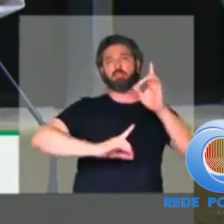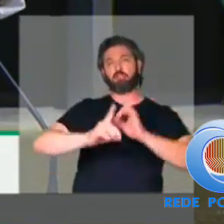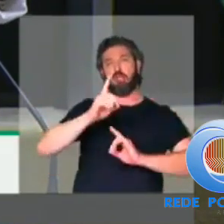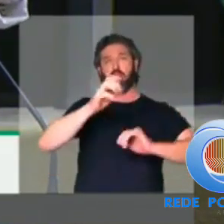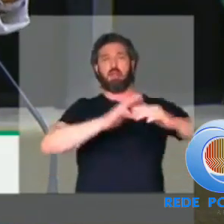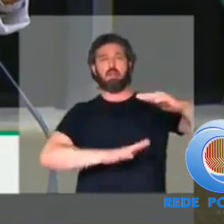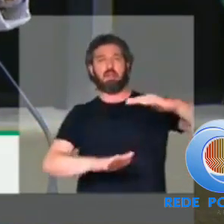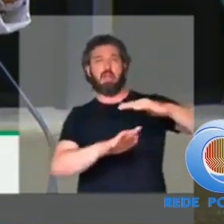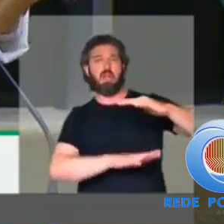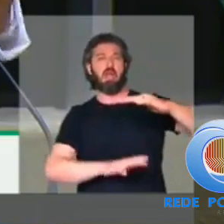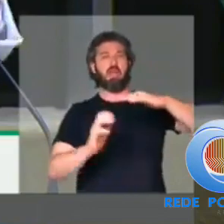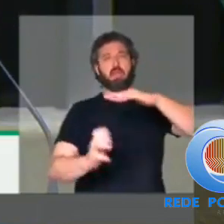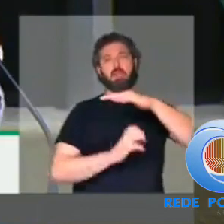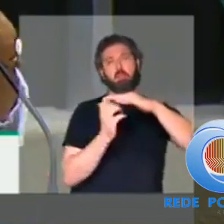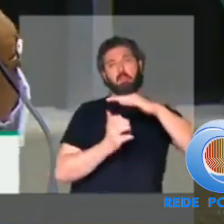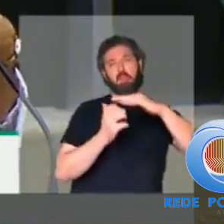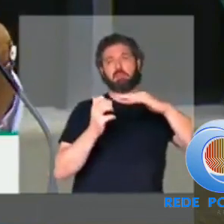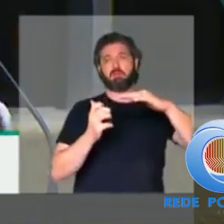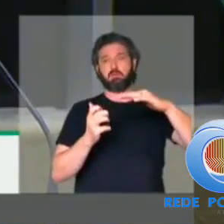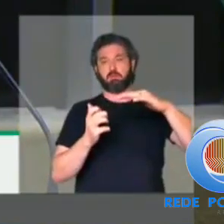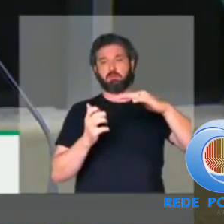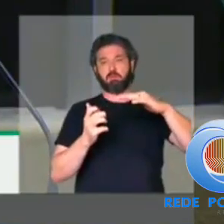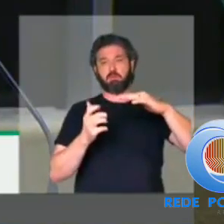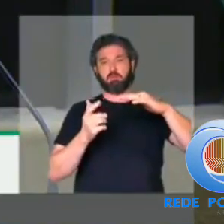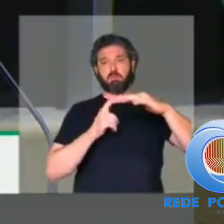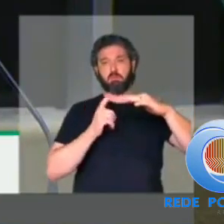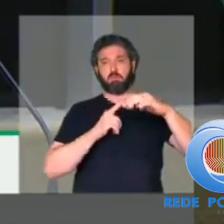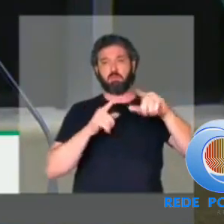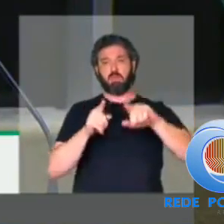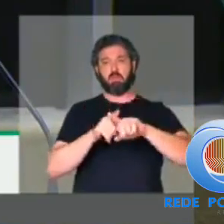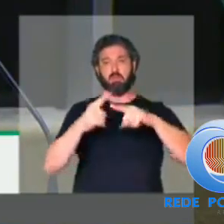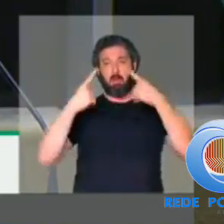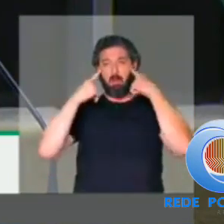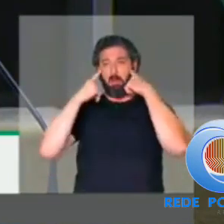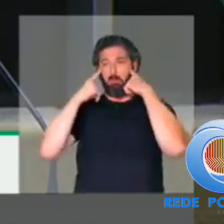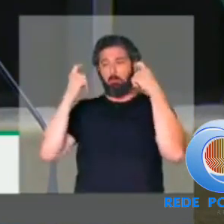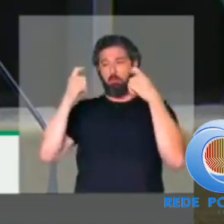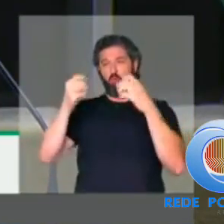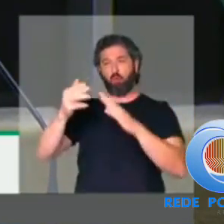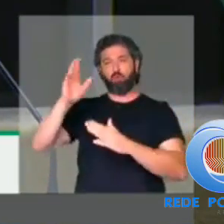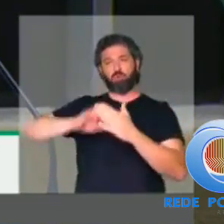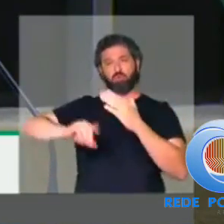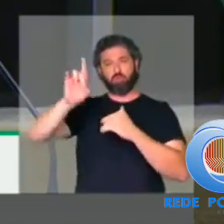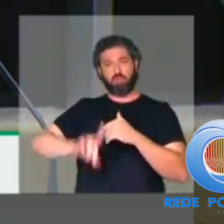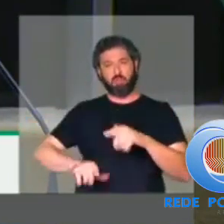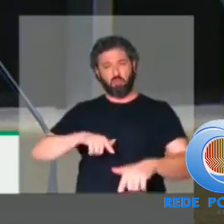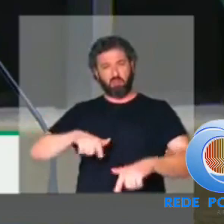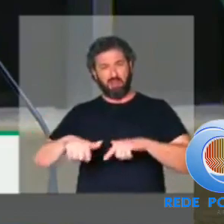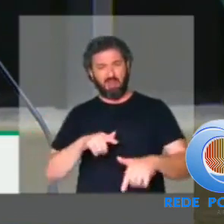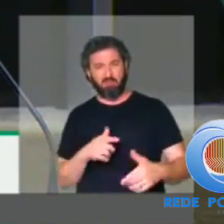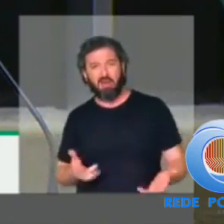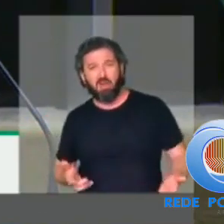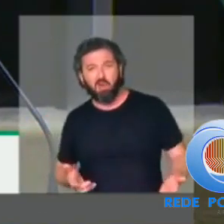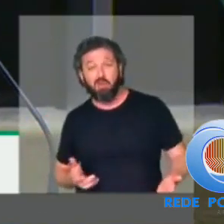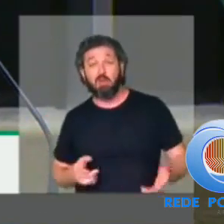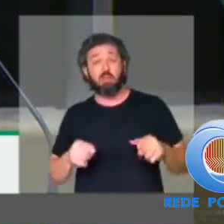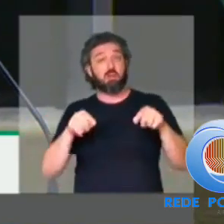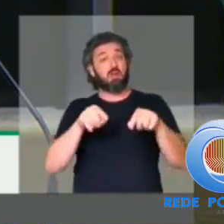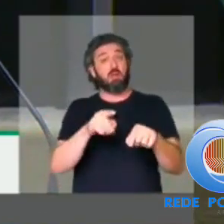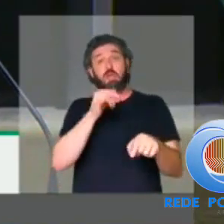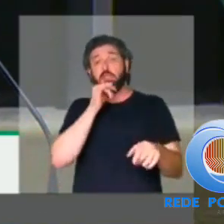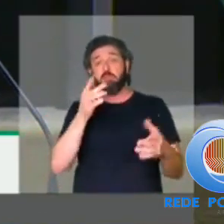do segmento empresarial, nós tenhamos a dinamitação dos direitos trabalhistas. E é isso